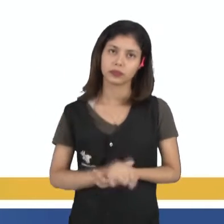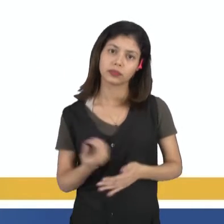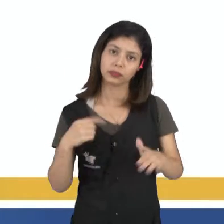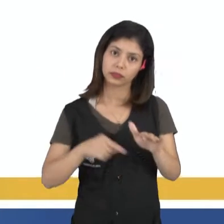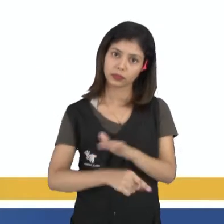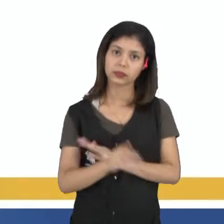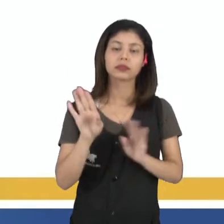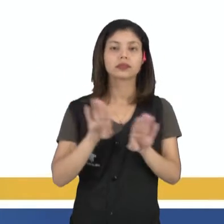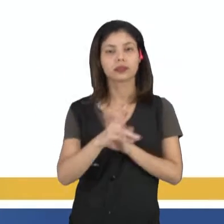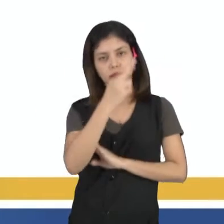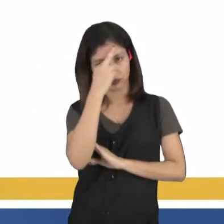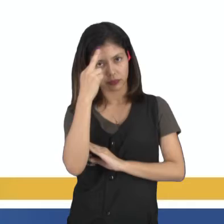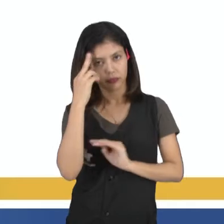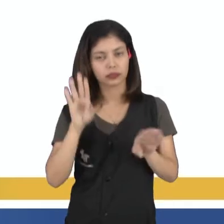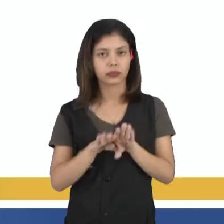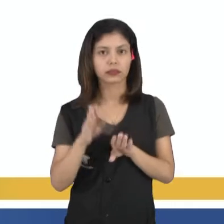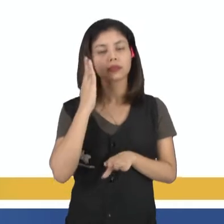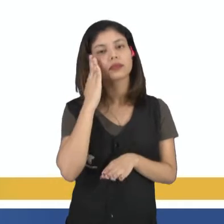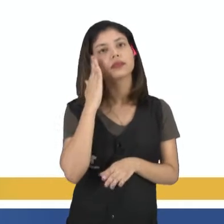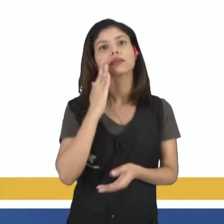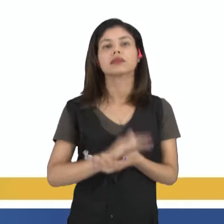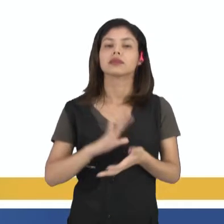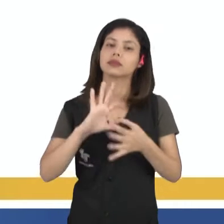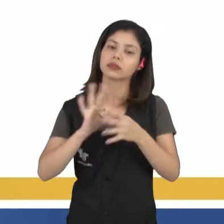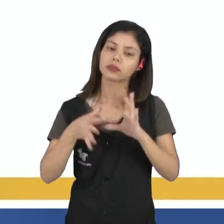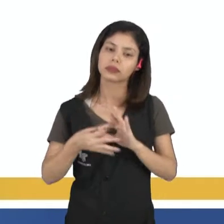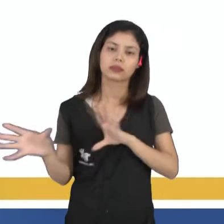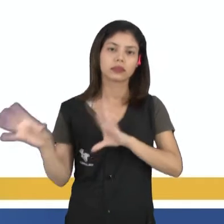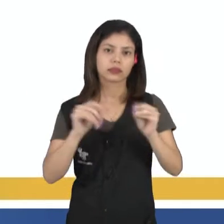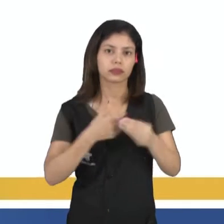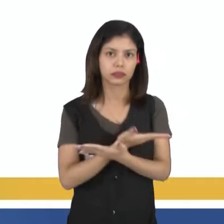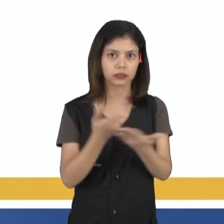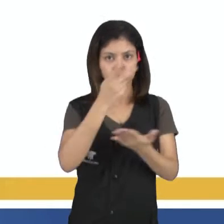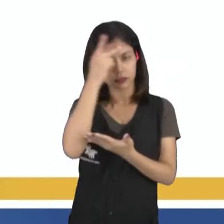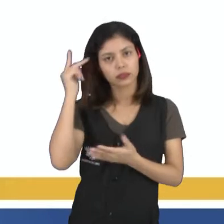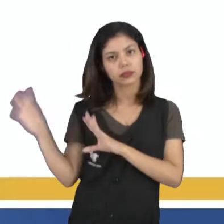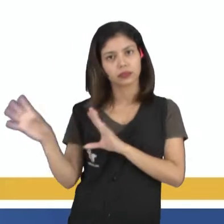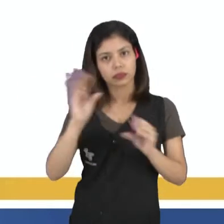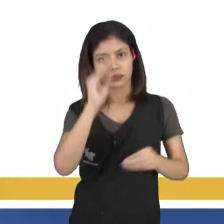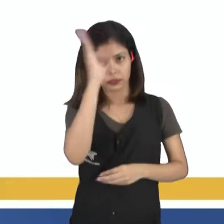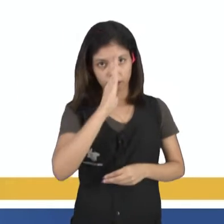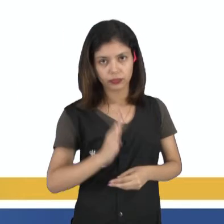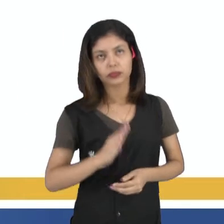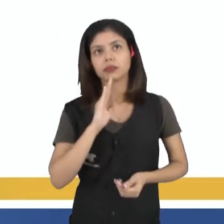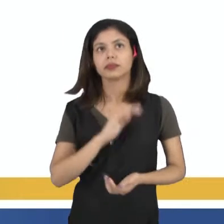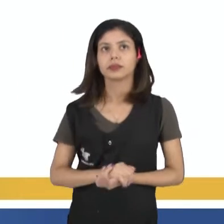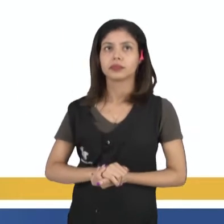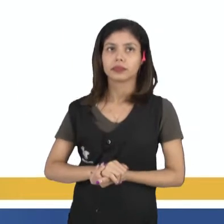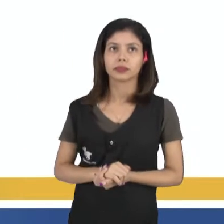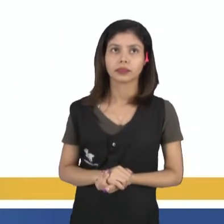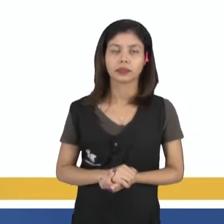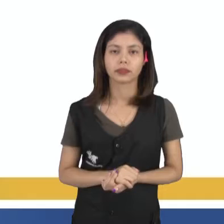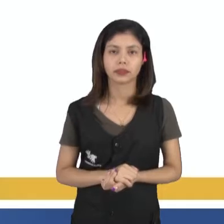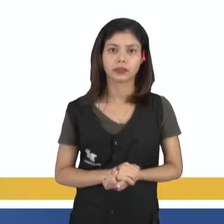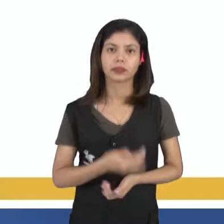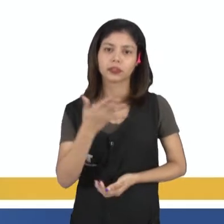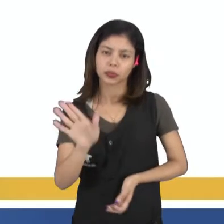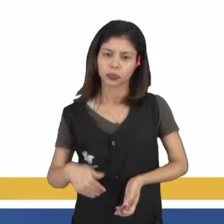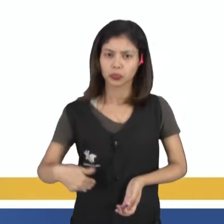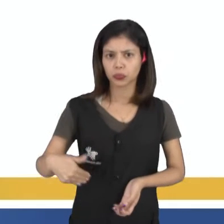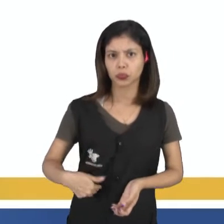dentro da história também a gente pode entender um pouco contexto que levou essas pessoas a virem para o Brasil né a